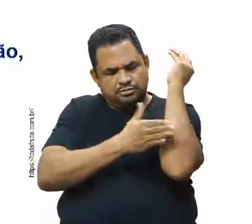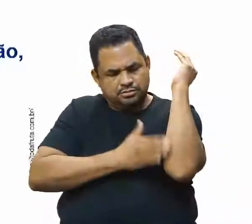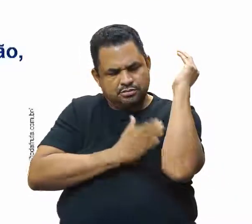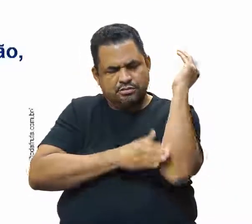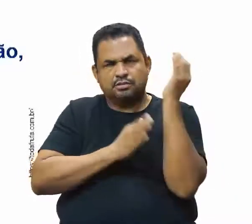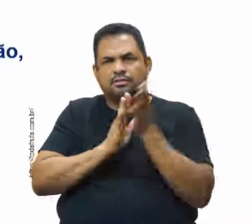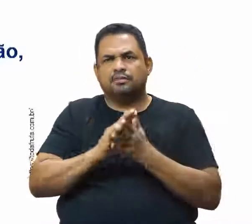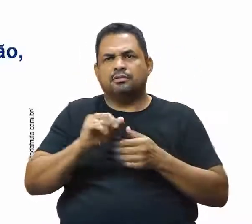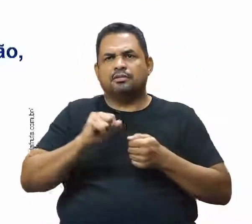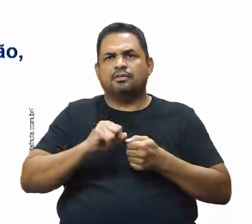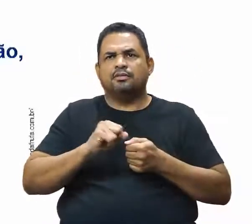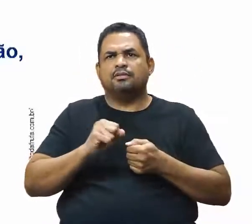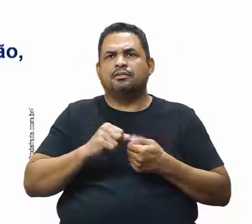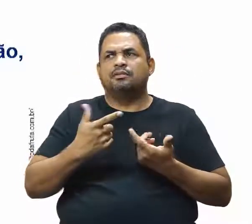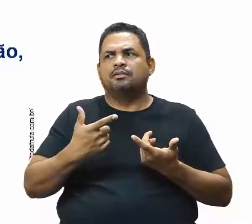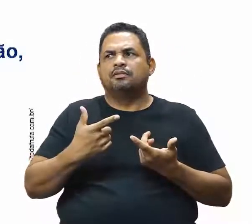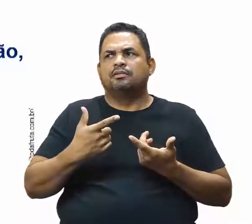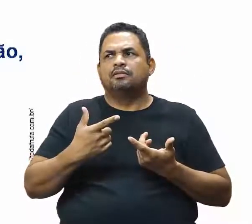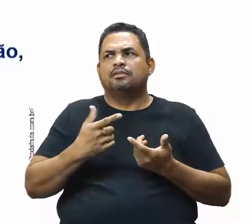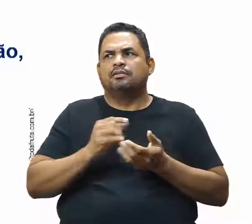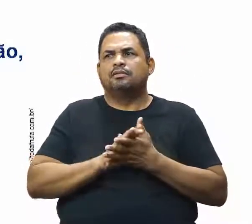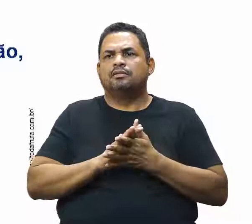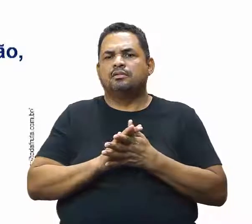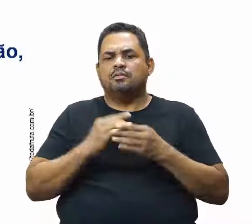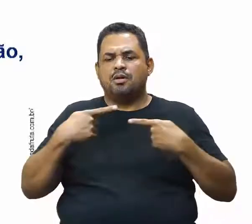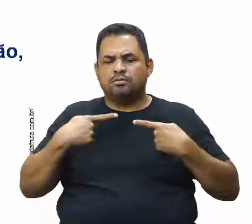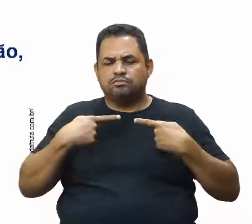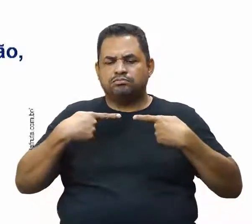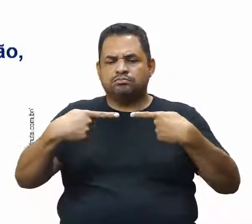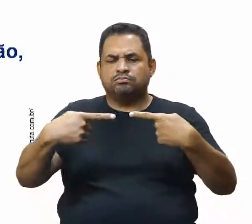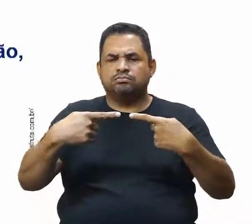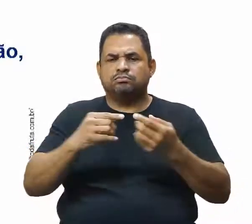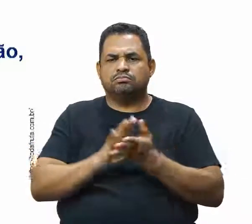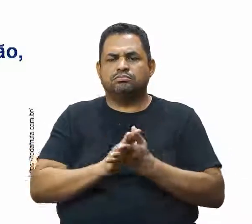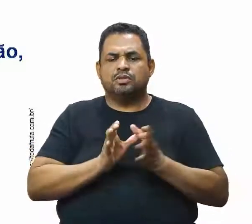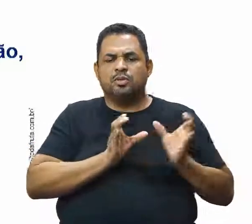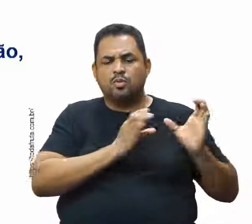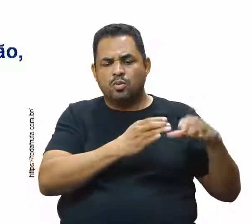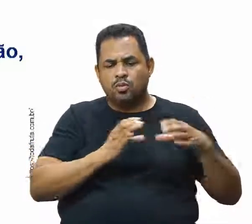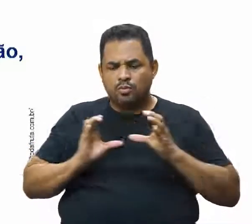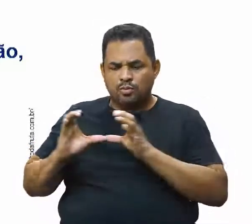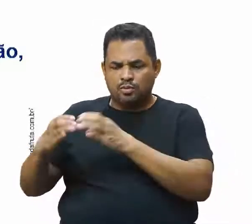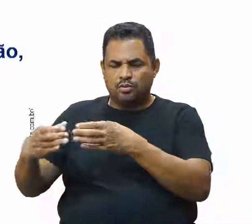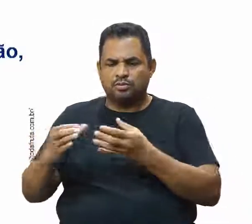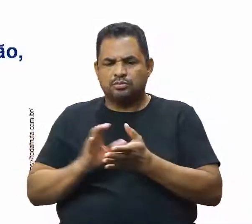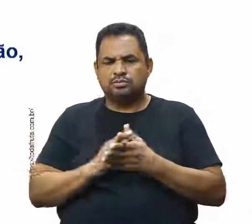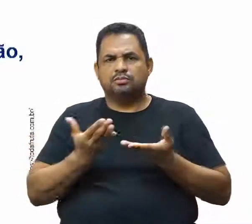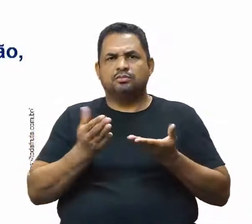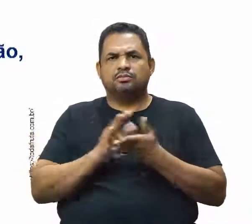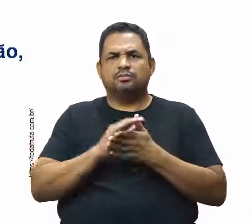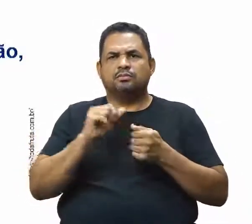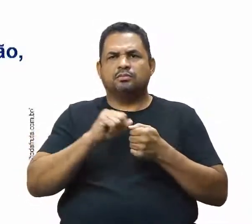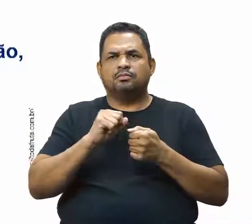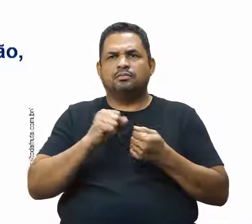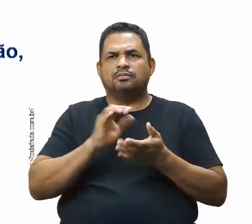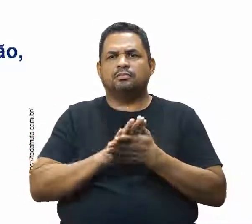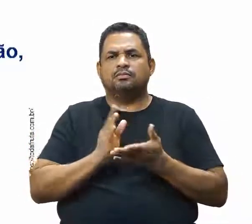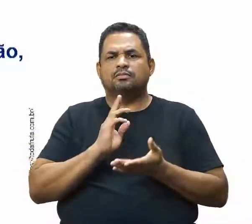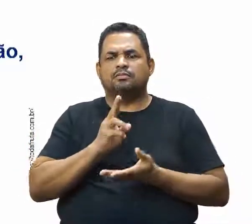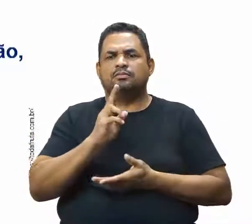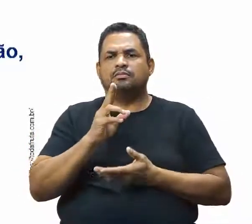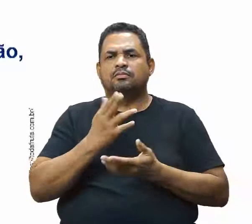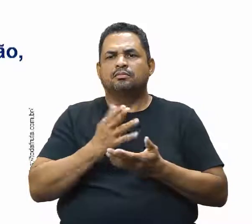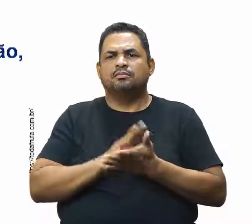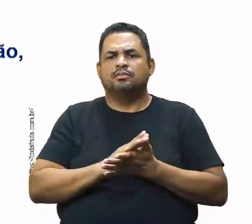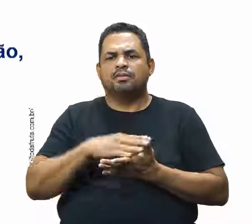fazer uma competição entre equipes que faz os processos de beneficiamento.